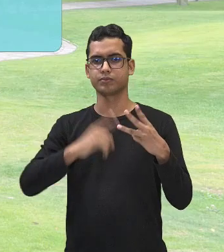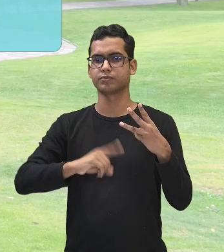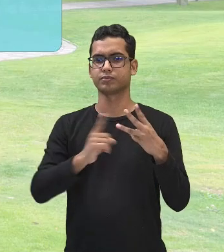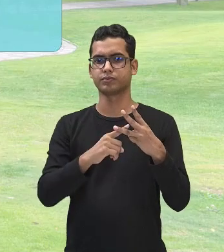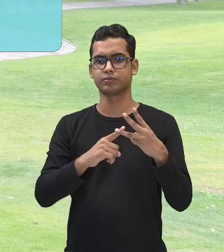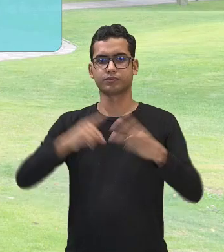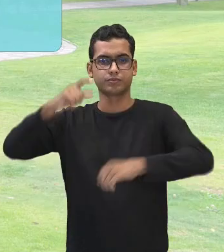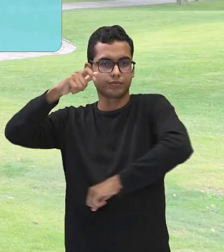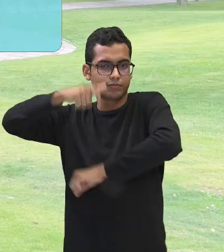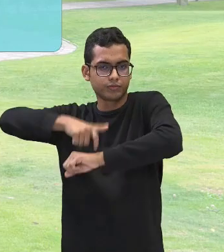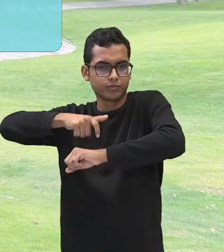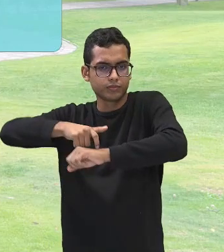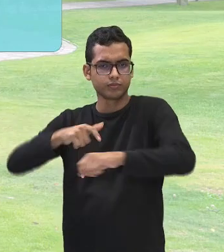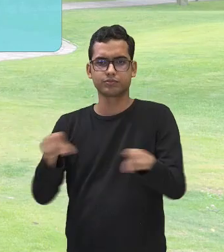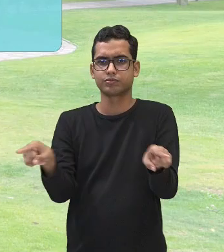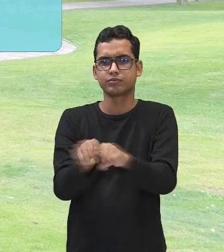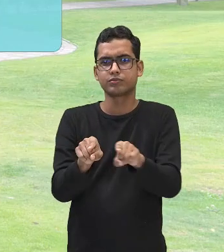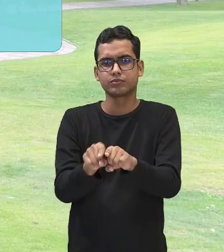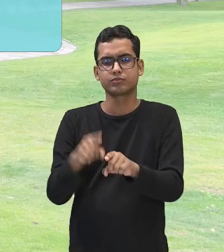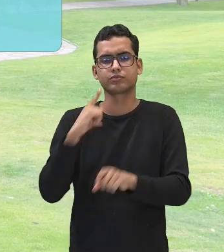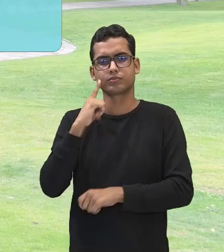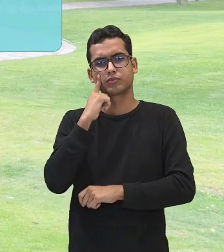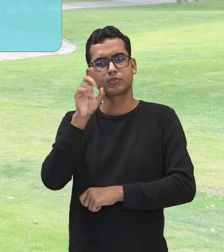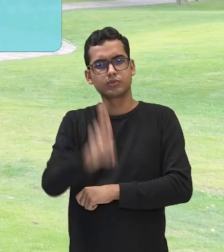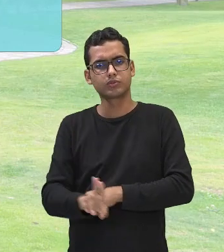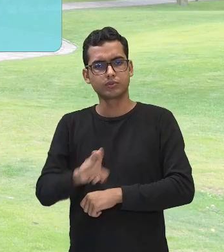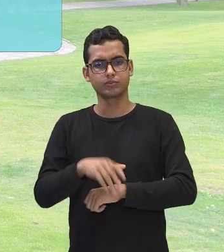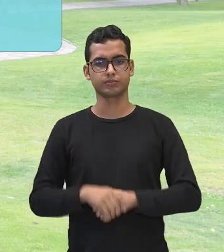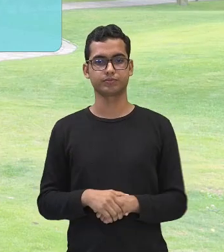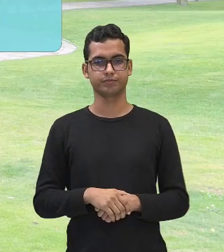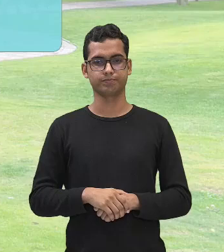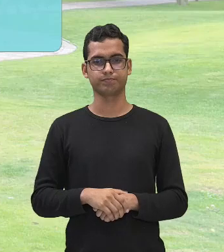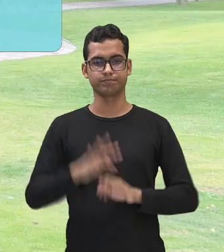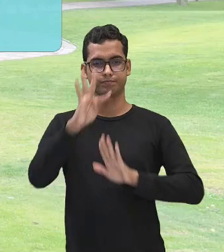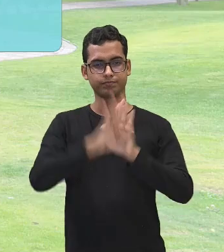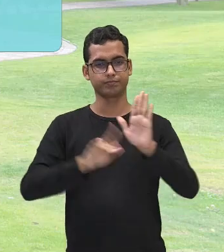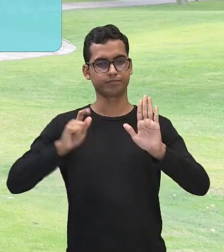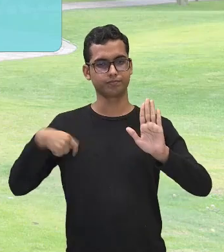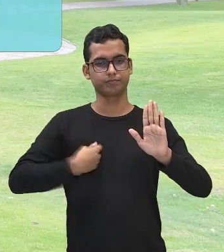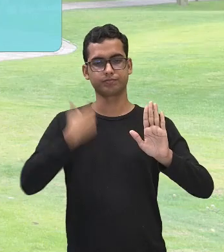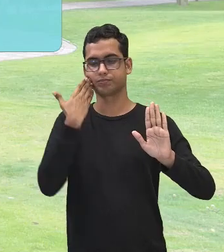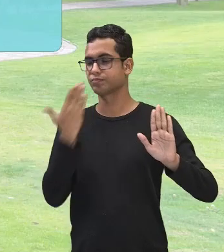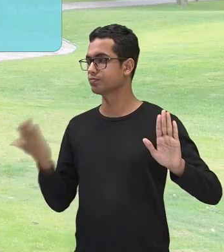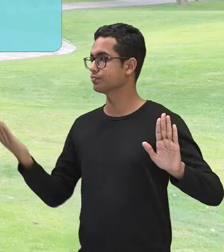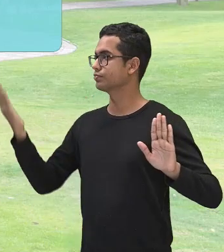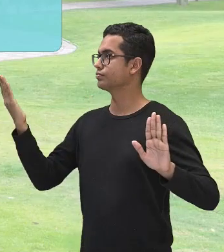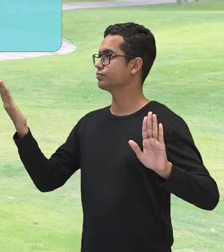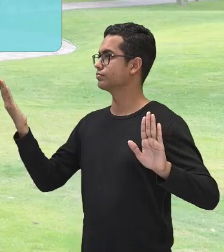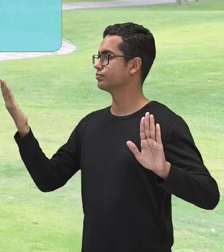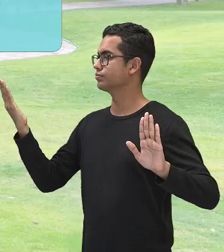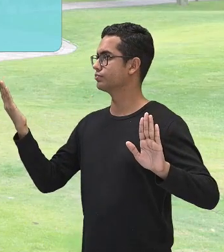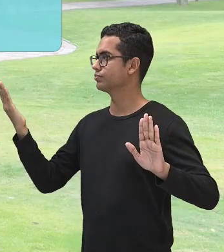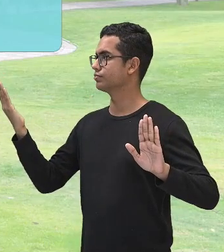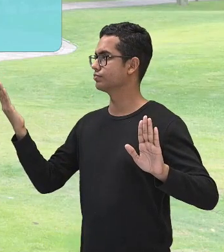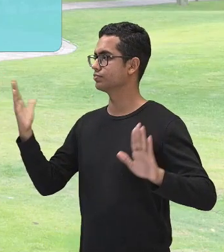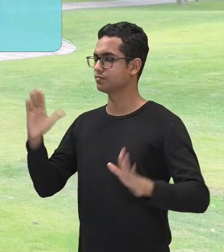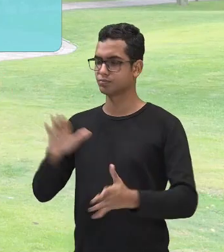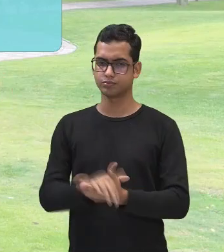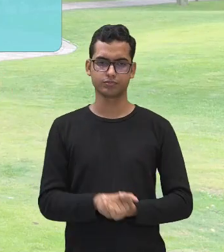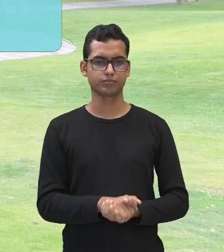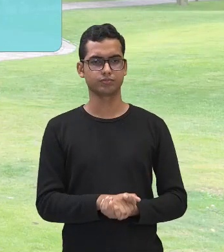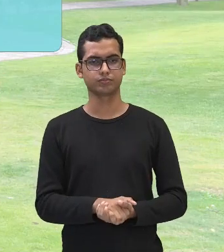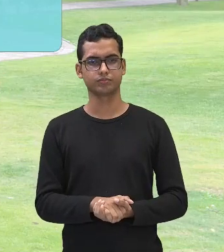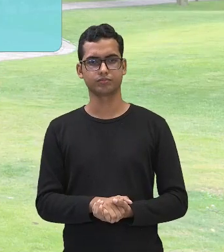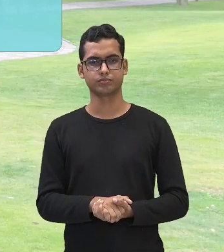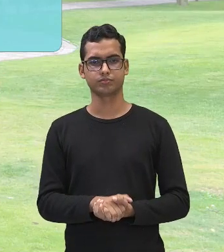verbal, continuando aqui, que expressa a época em que se sucede o que o verbo expressa.